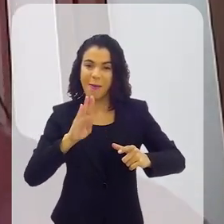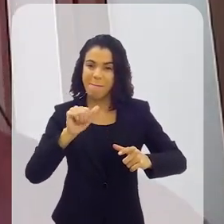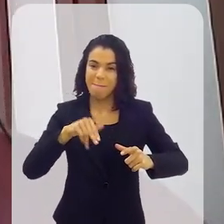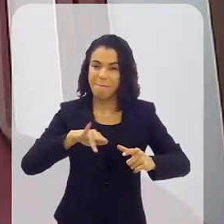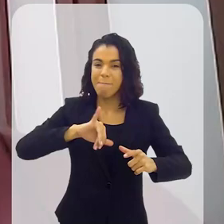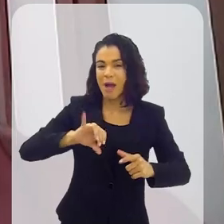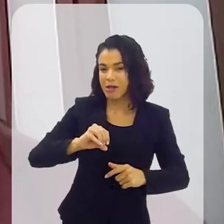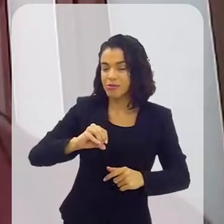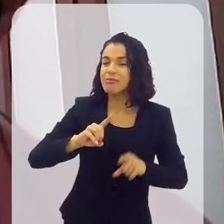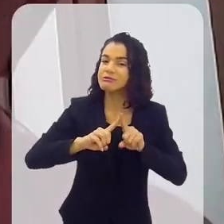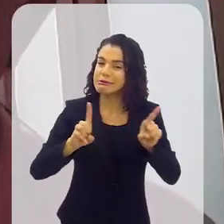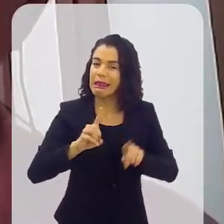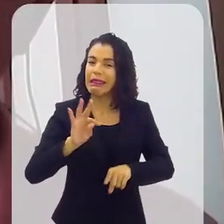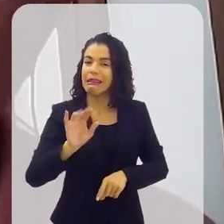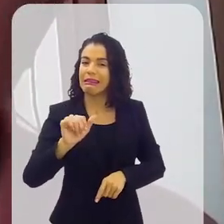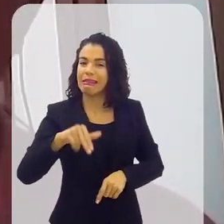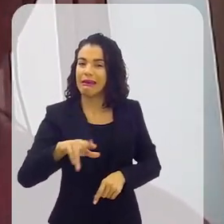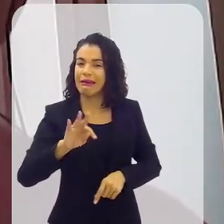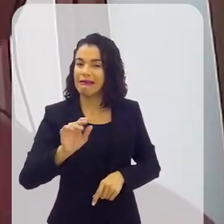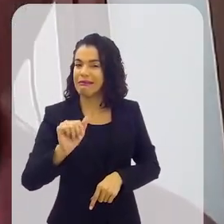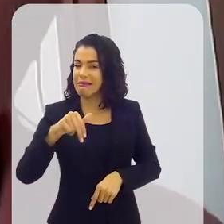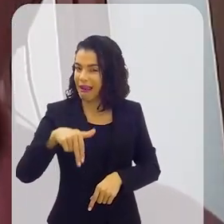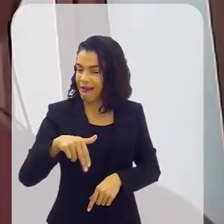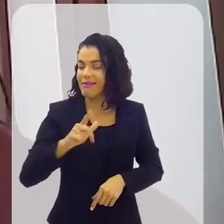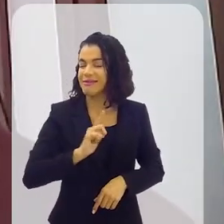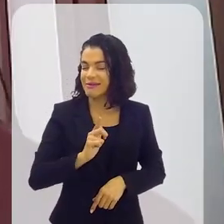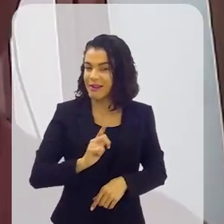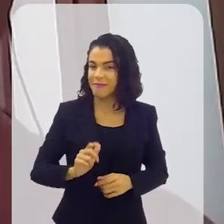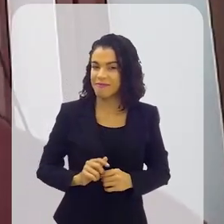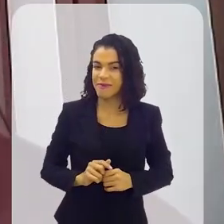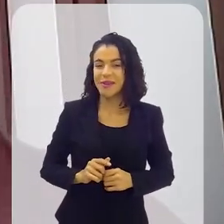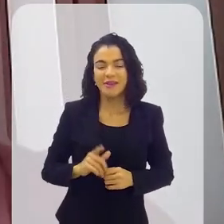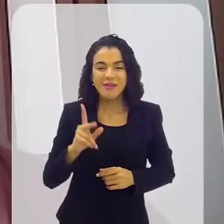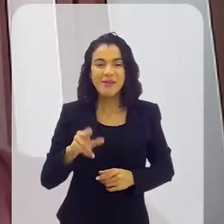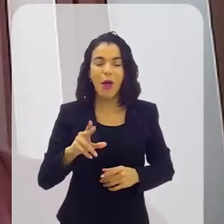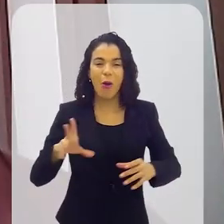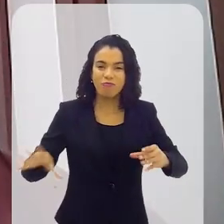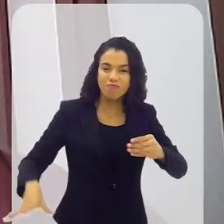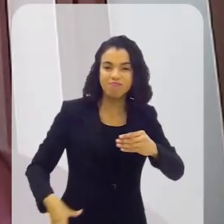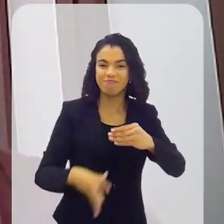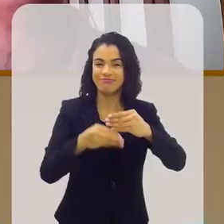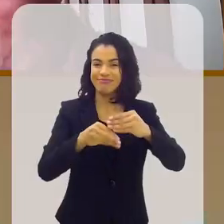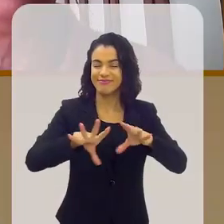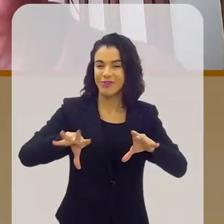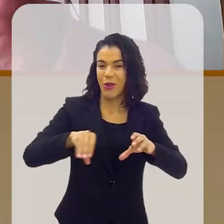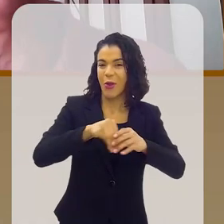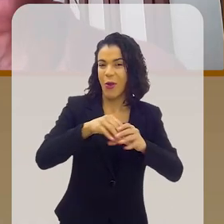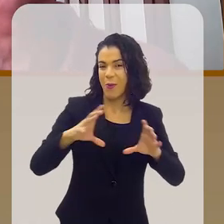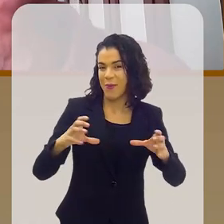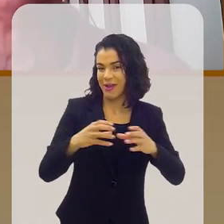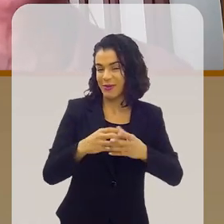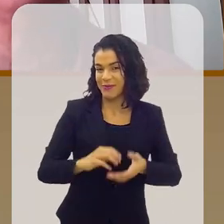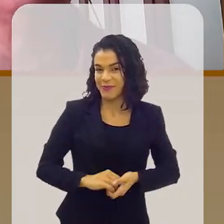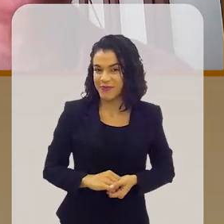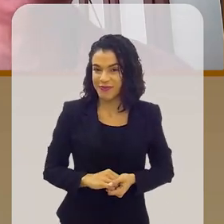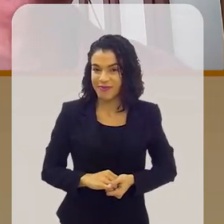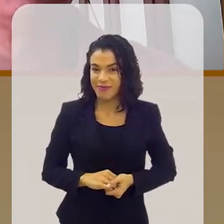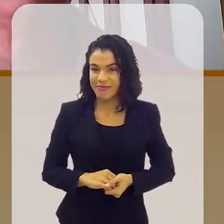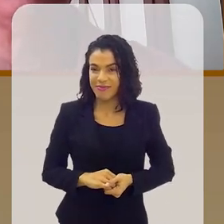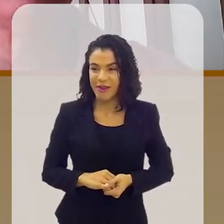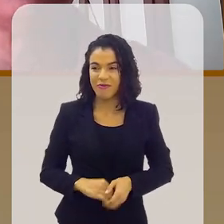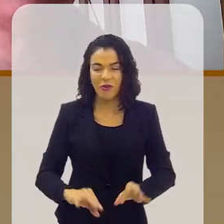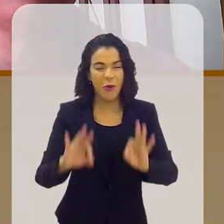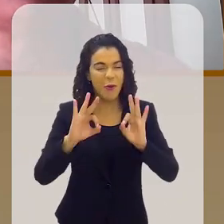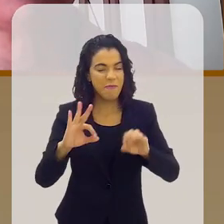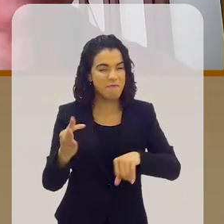banjo ou não, mas tem um tantã e tem um repique. Então, assim, esse molho melhorou muito, muito o samba,